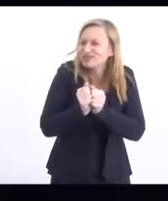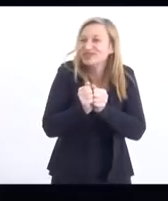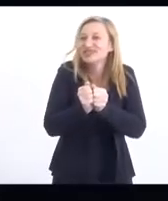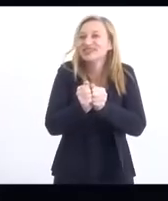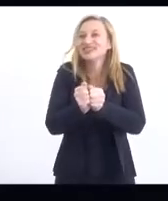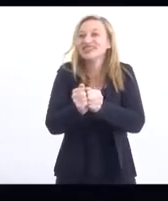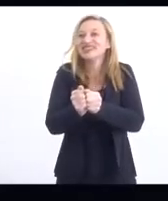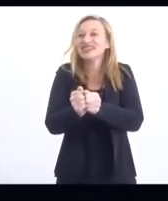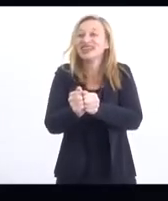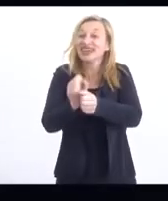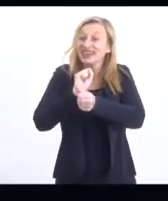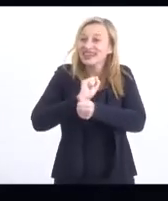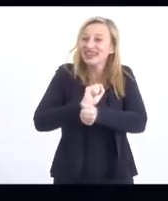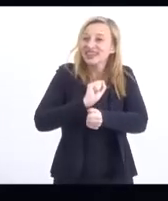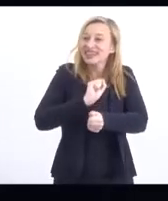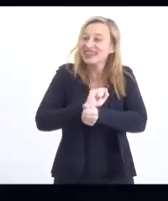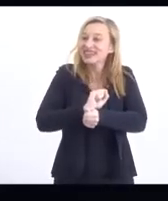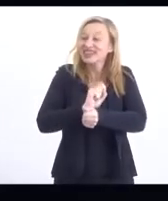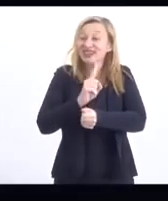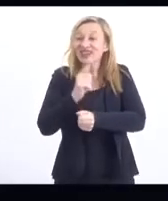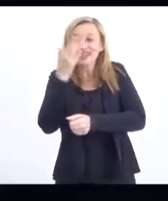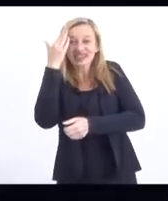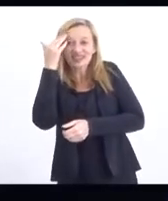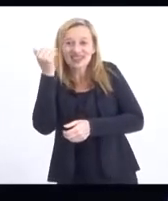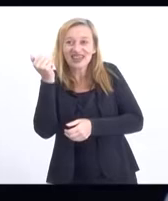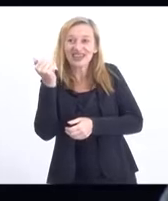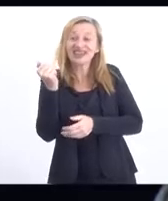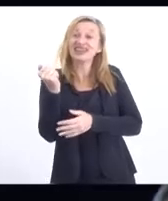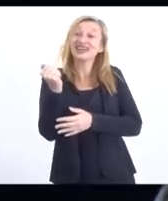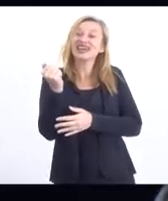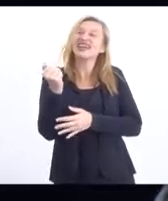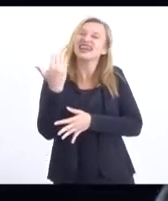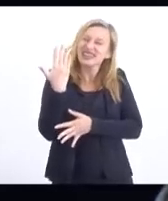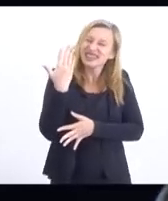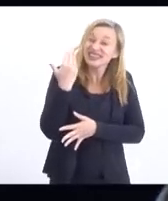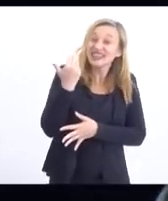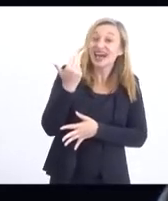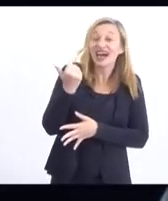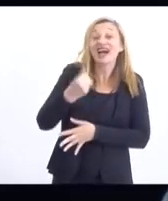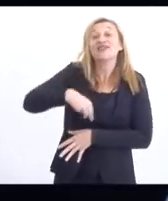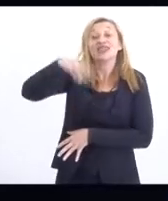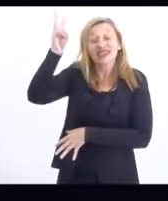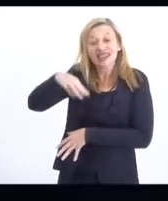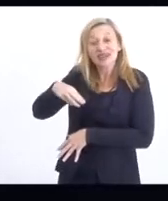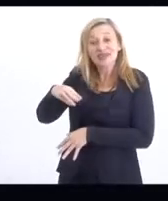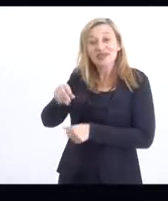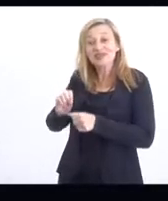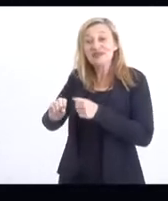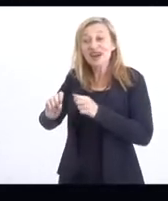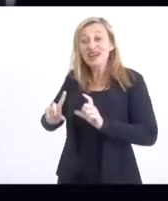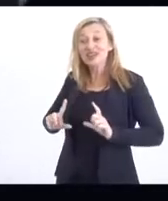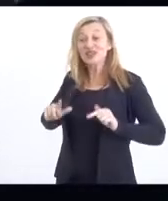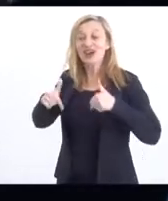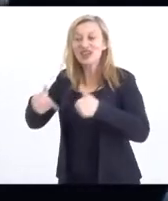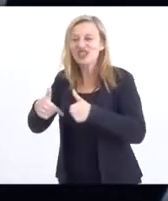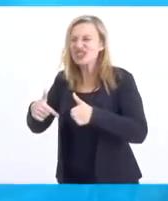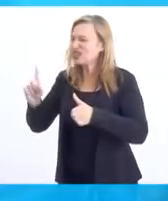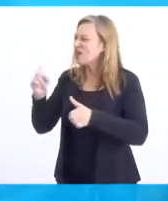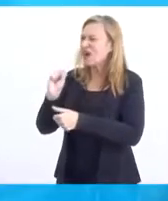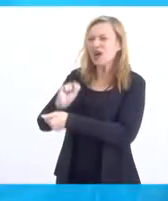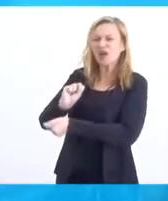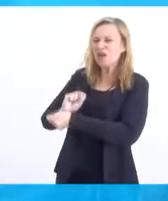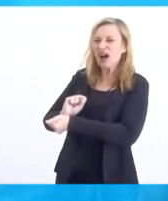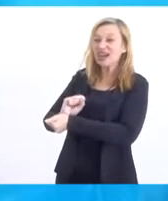que esperar não é saber. Quem sabe faz a hora, não